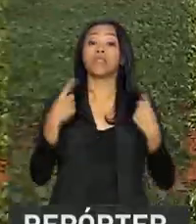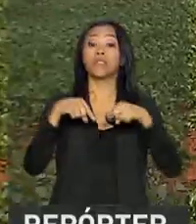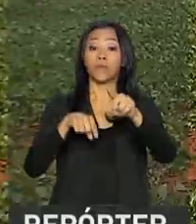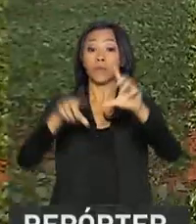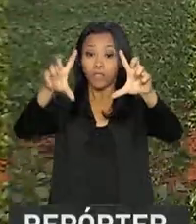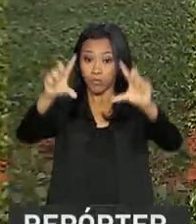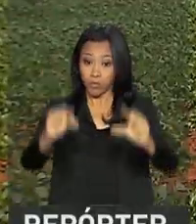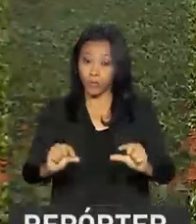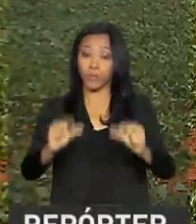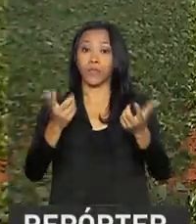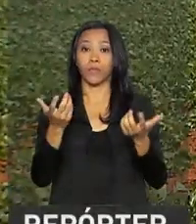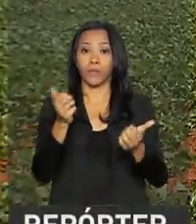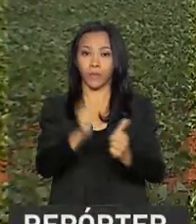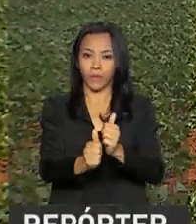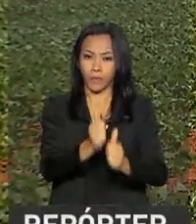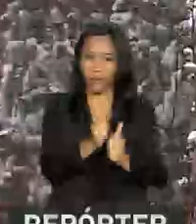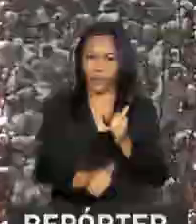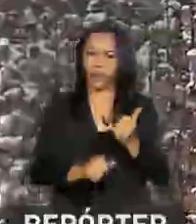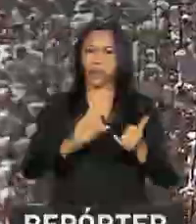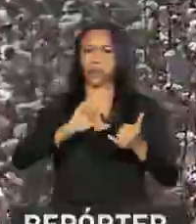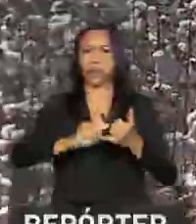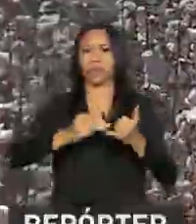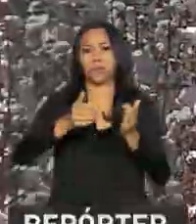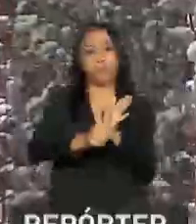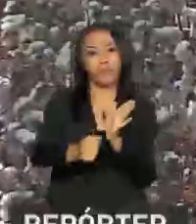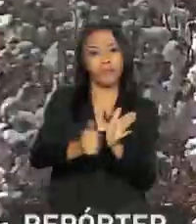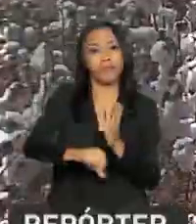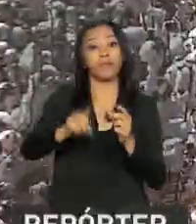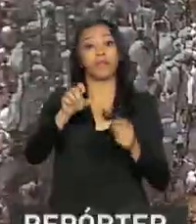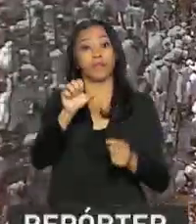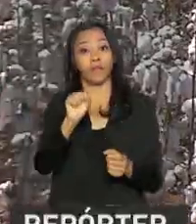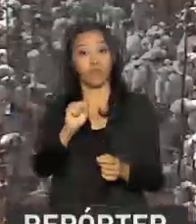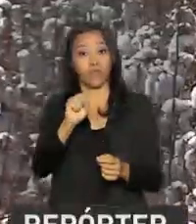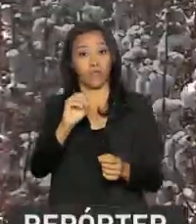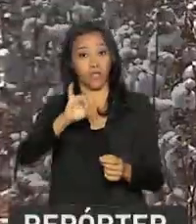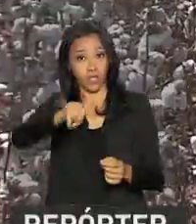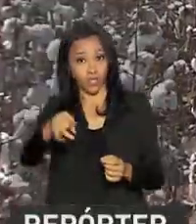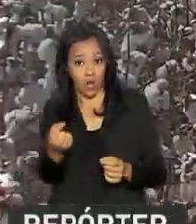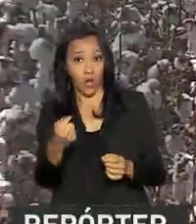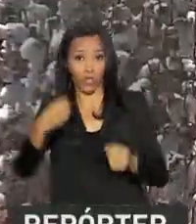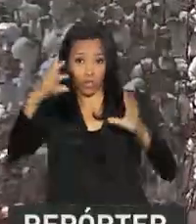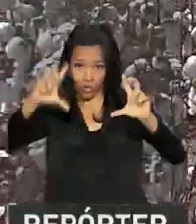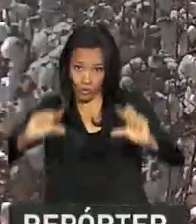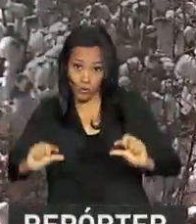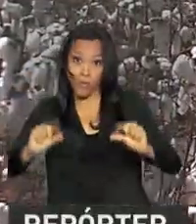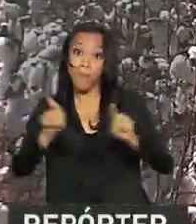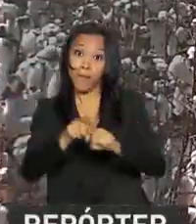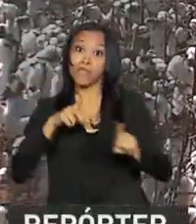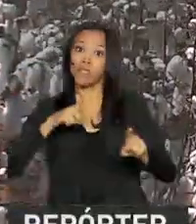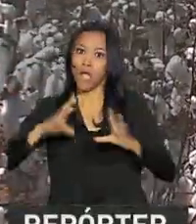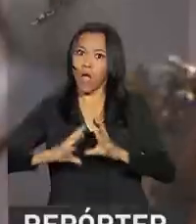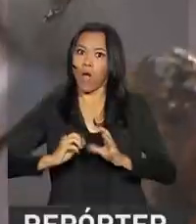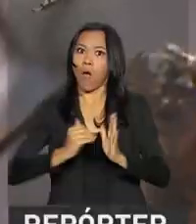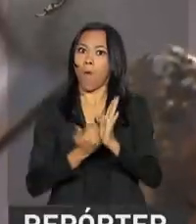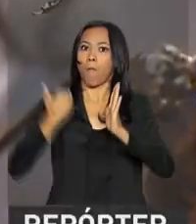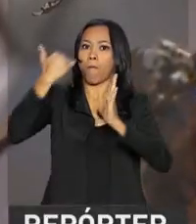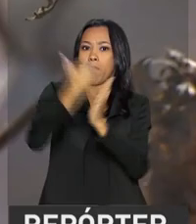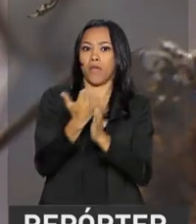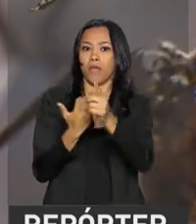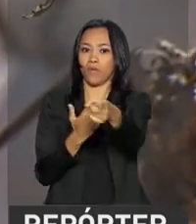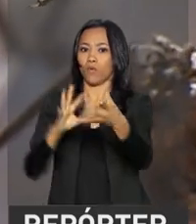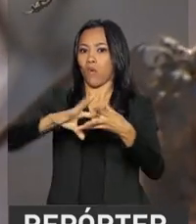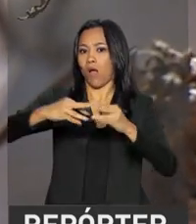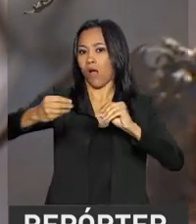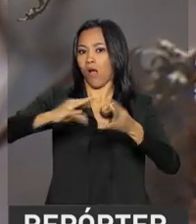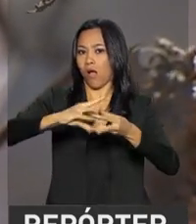do arroz milho e soja os números apontam um aumento na produção de algodão segundo a conab o algodão